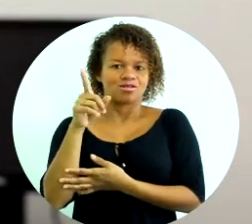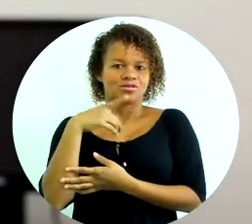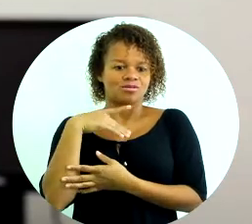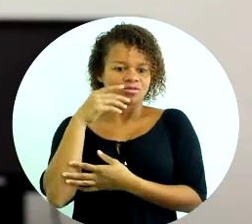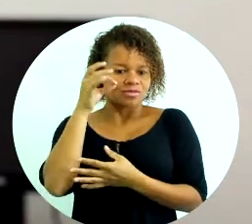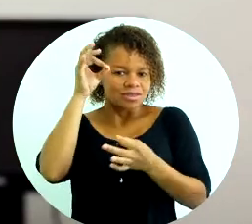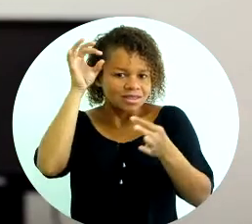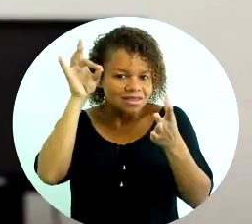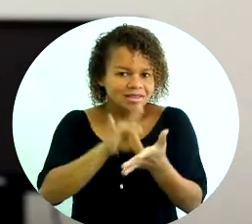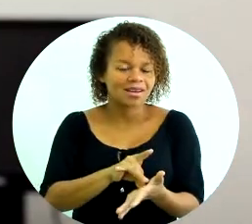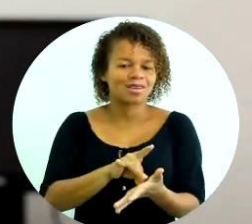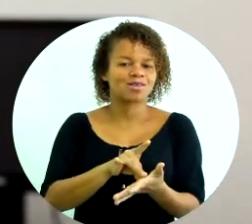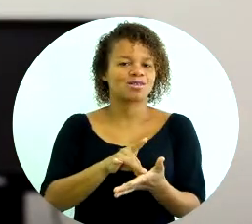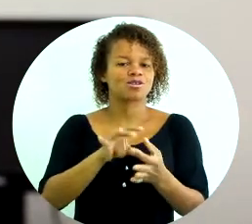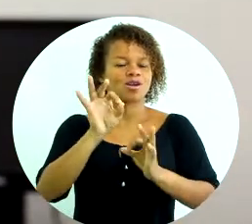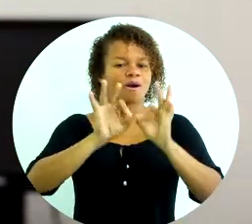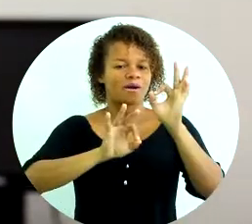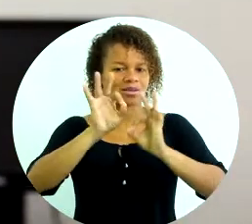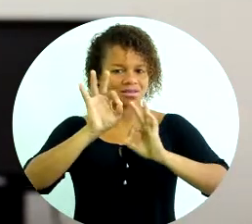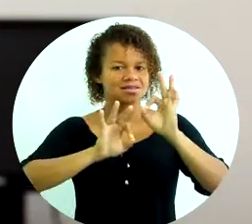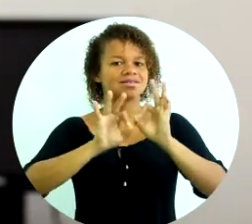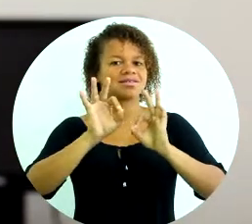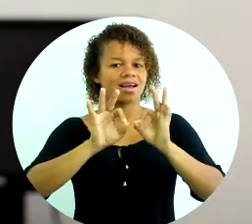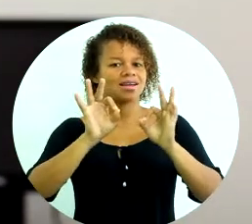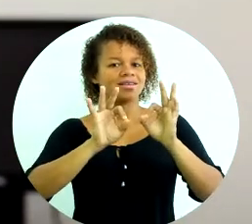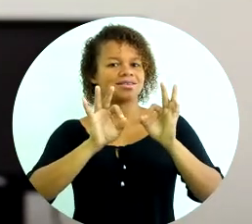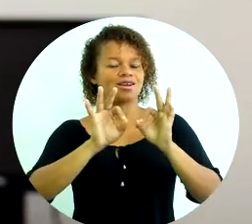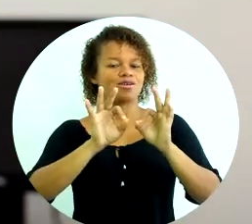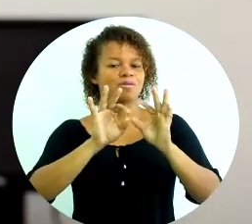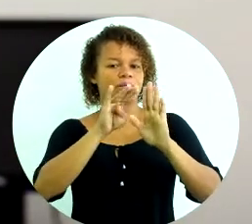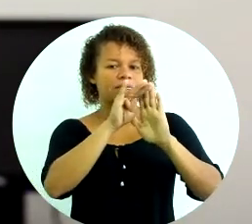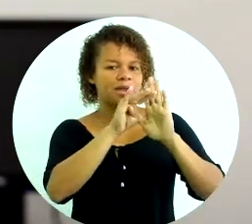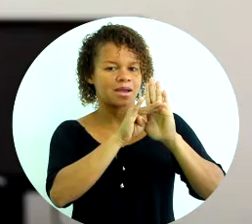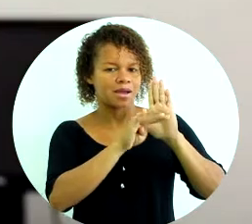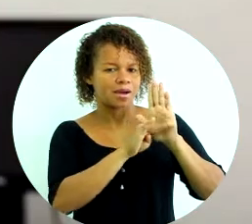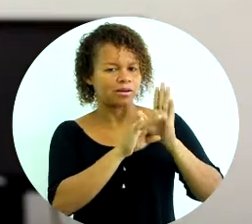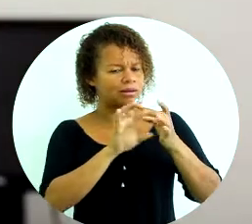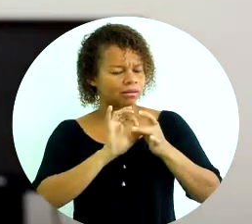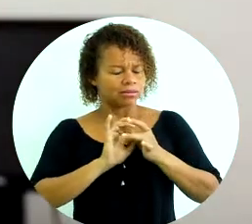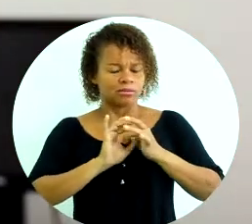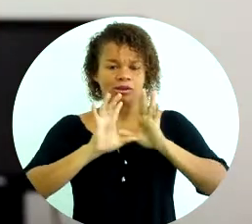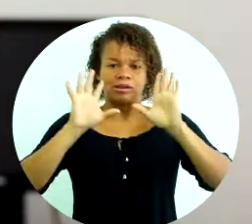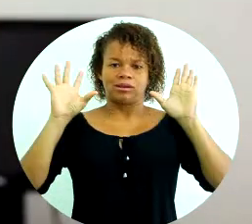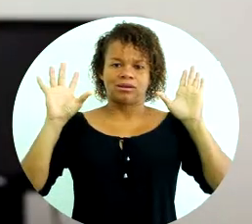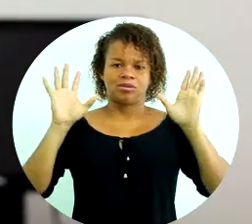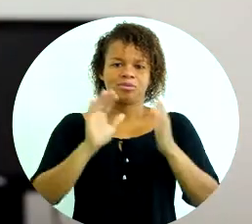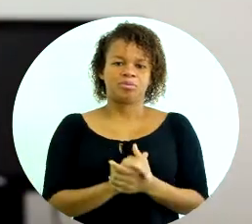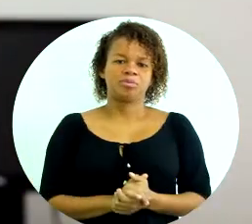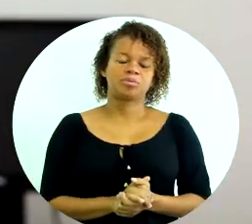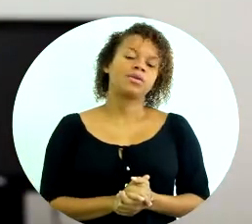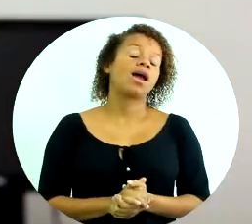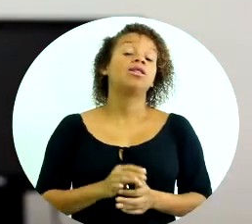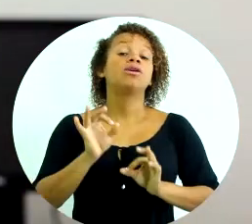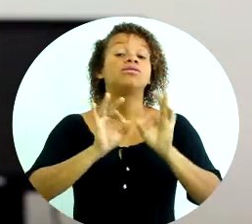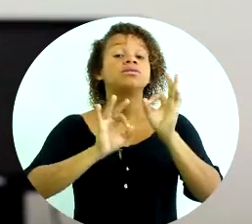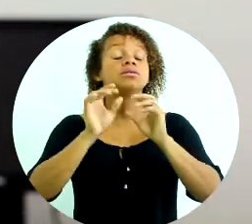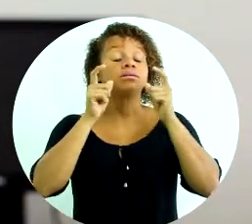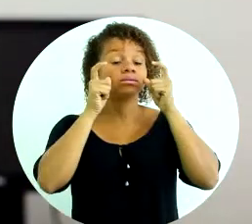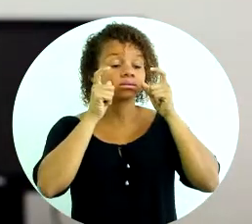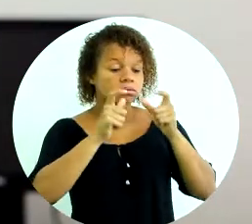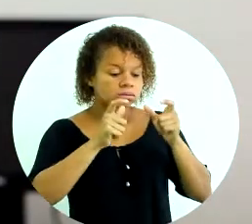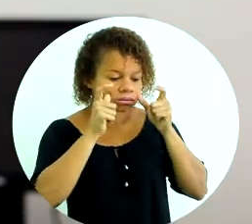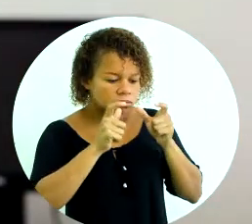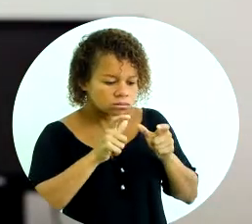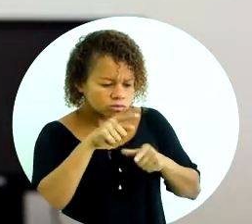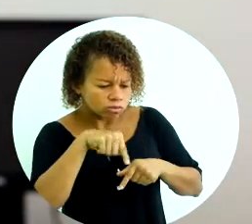forma eficiente para a manutenção da ordem e da harmonia. No funcionalismo de Durkheim,